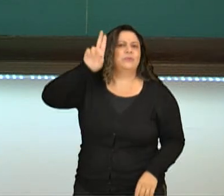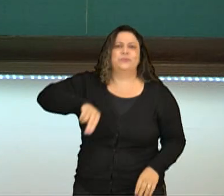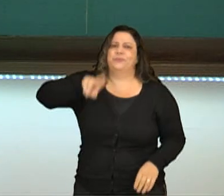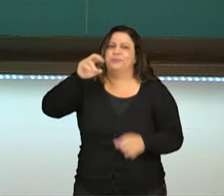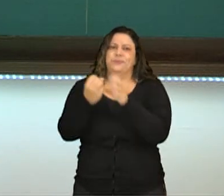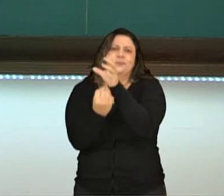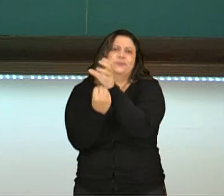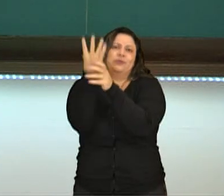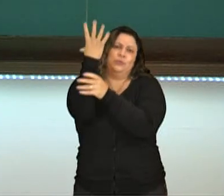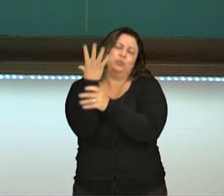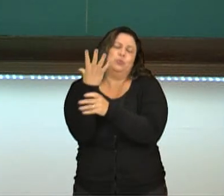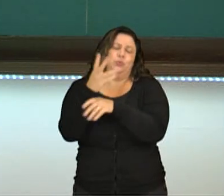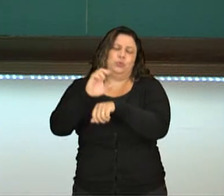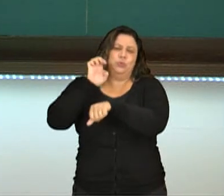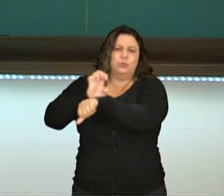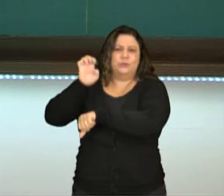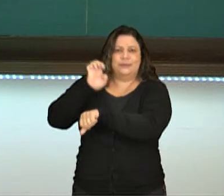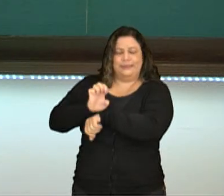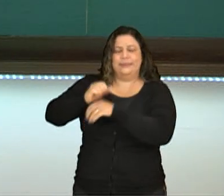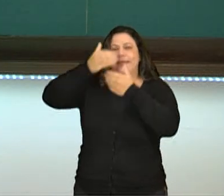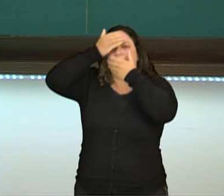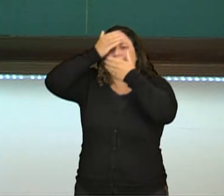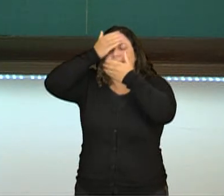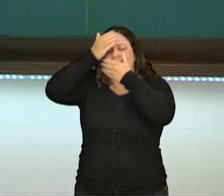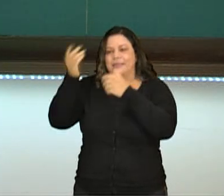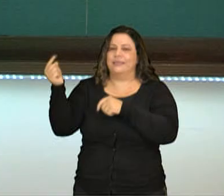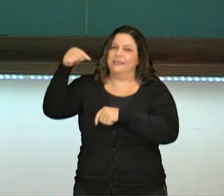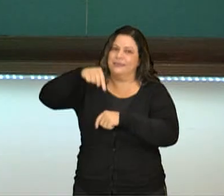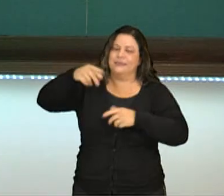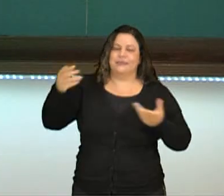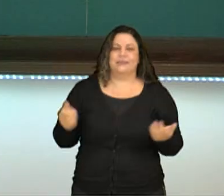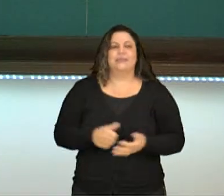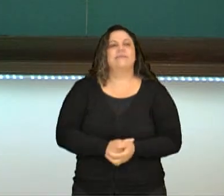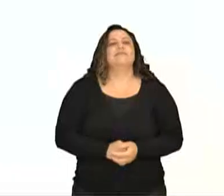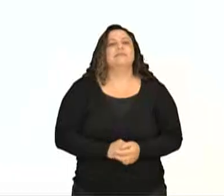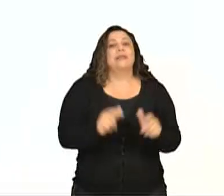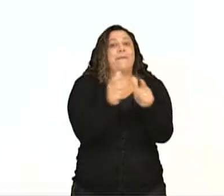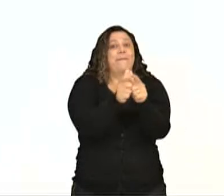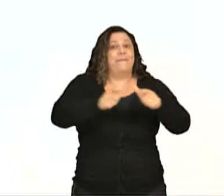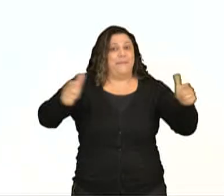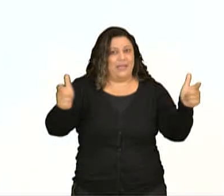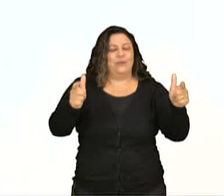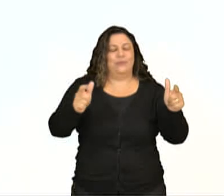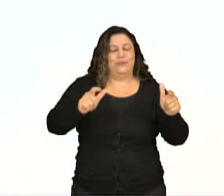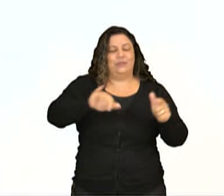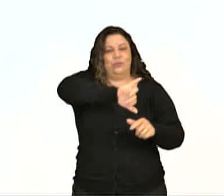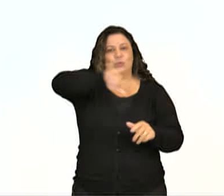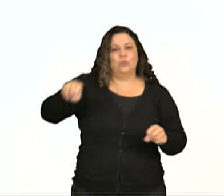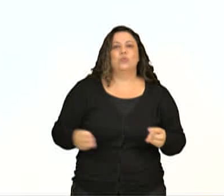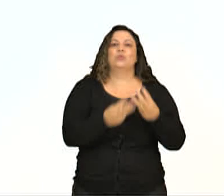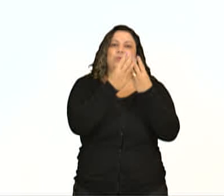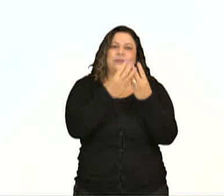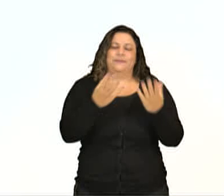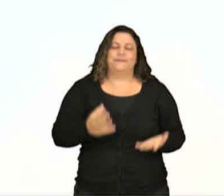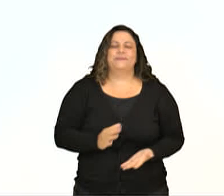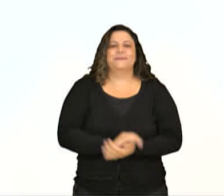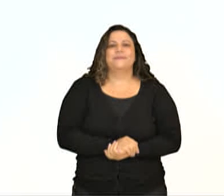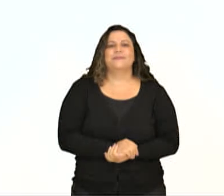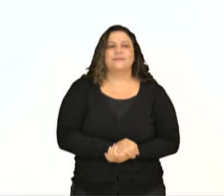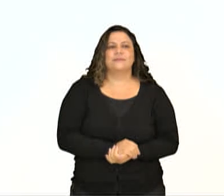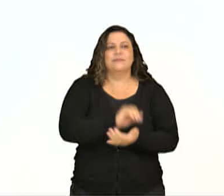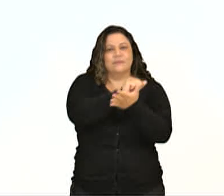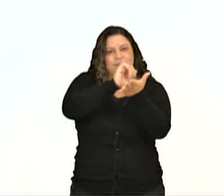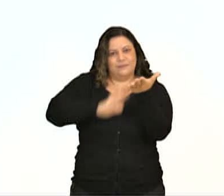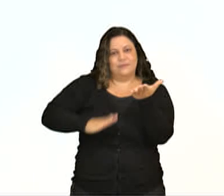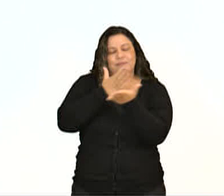esse Estado, apenas o Estado de Israel para essa maioria de judeus. Exercício para você. Iniciado